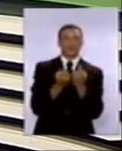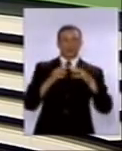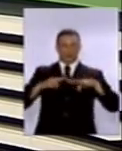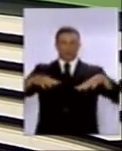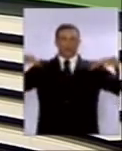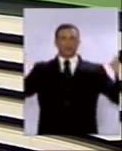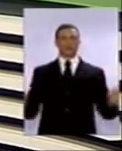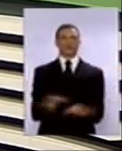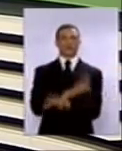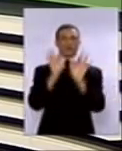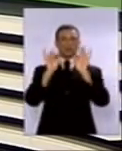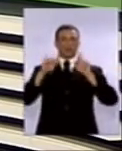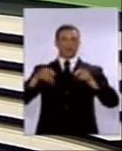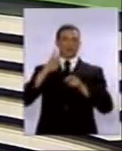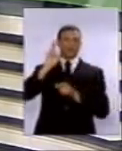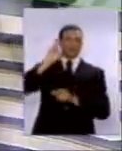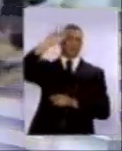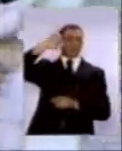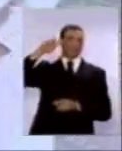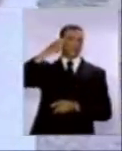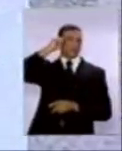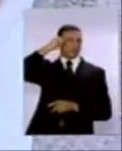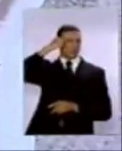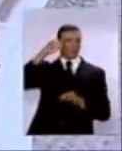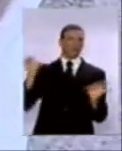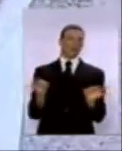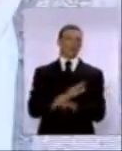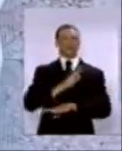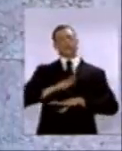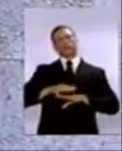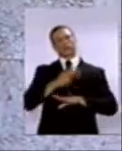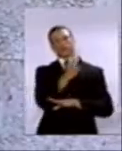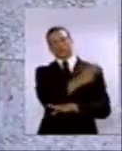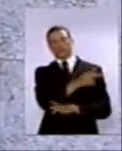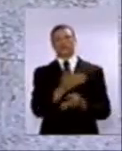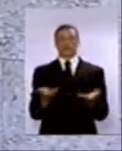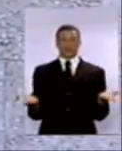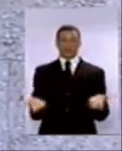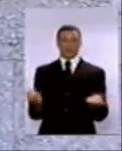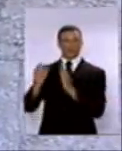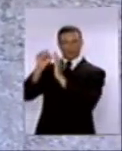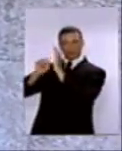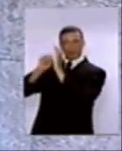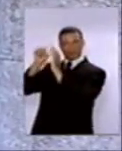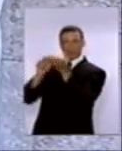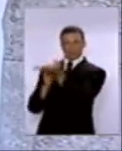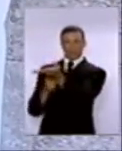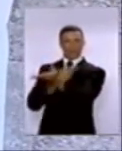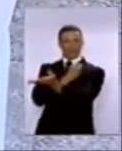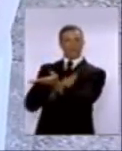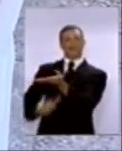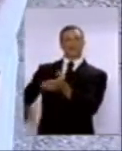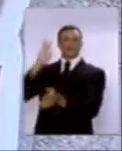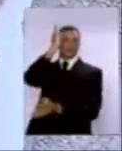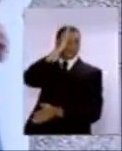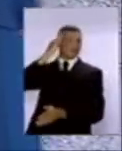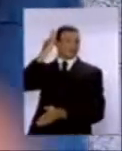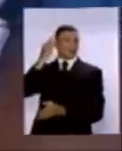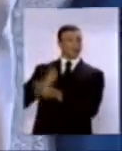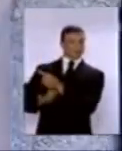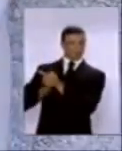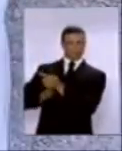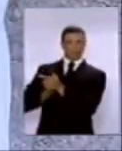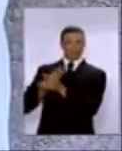barbosa nós estávamos acompanhando o tema já imaginou isso já está posicionado é neste momento